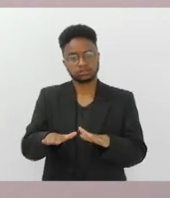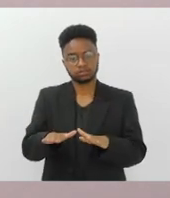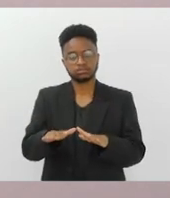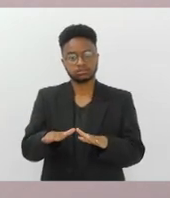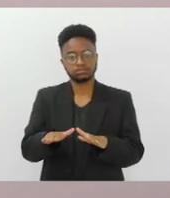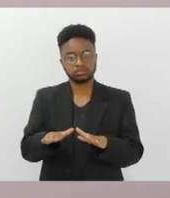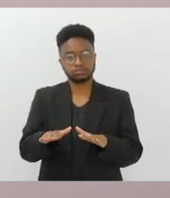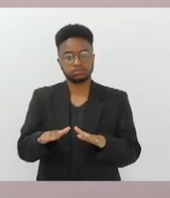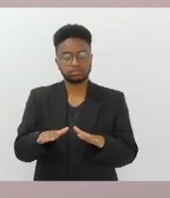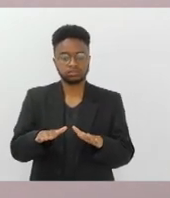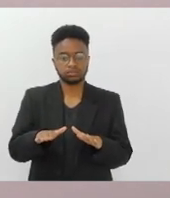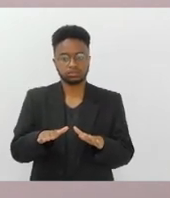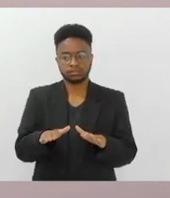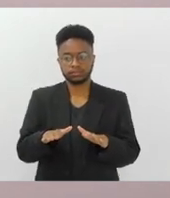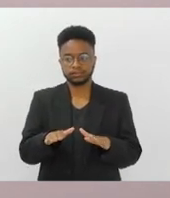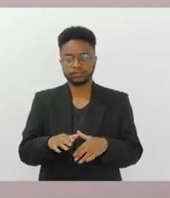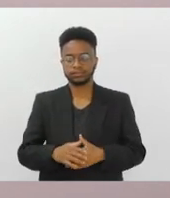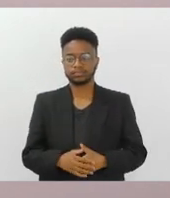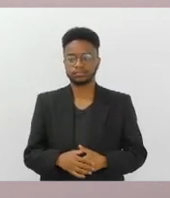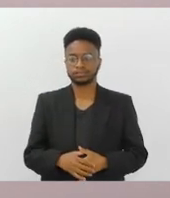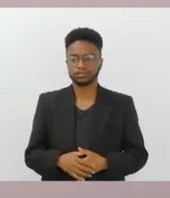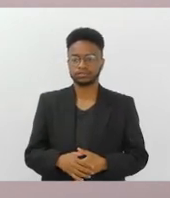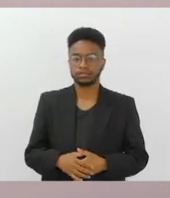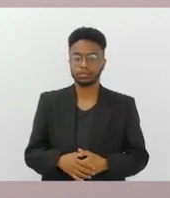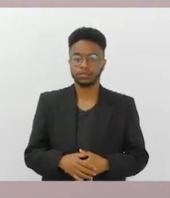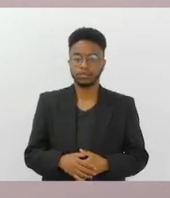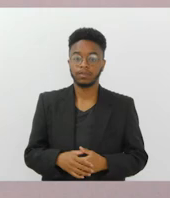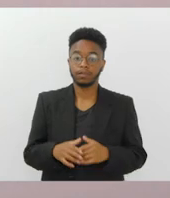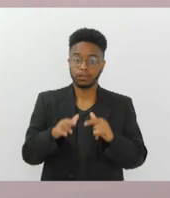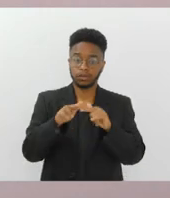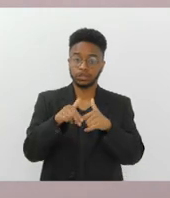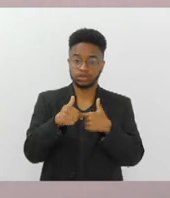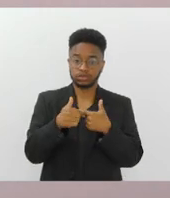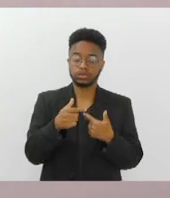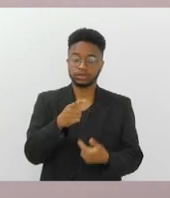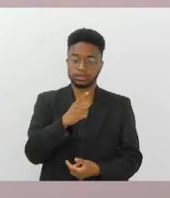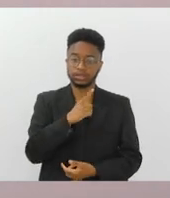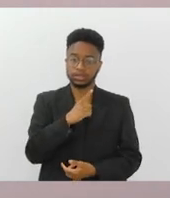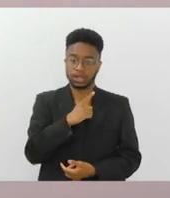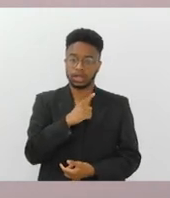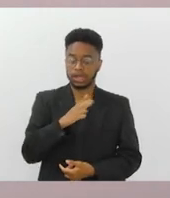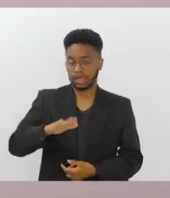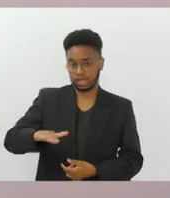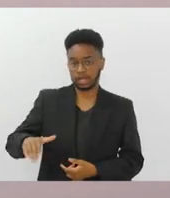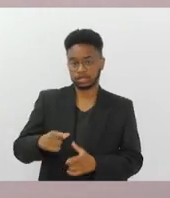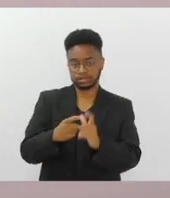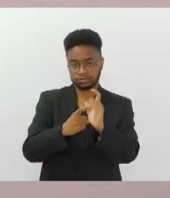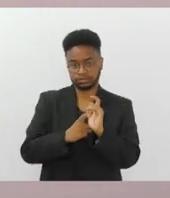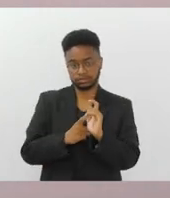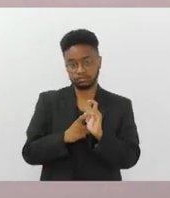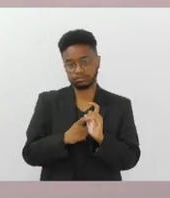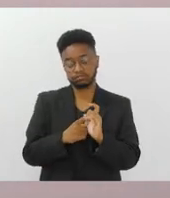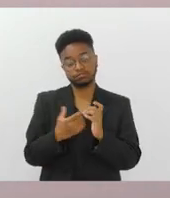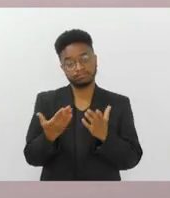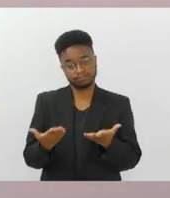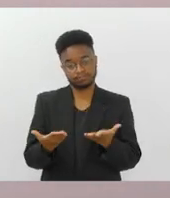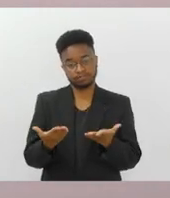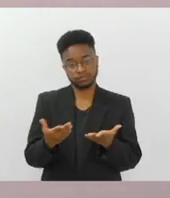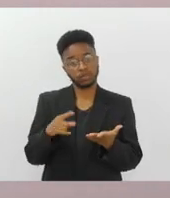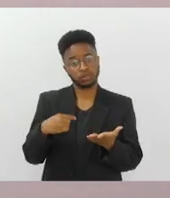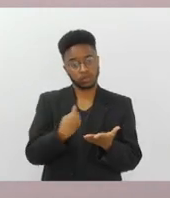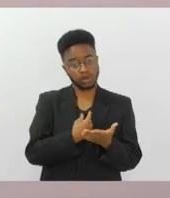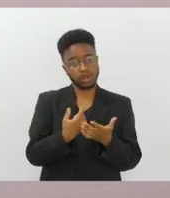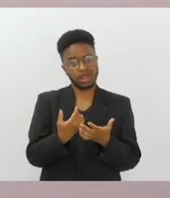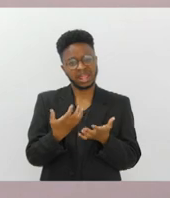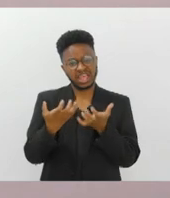a sua pena domiciliar justamente porque tinha uma criança dependendo dela. A gente não quer que esse seja um direito